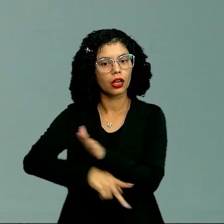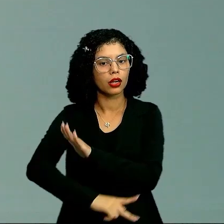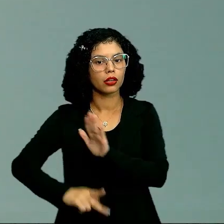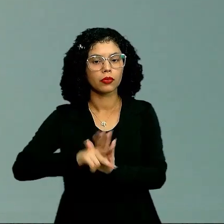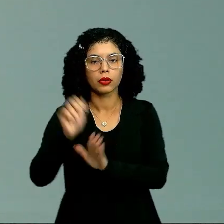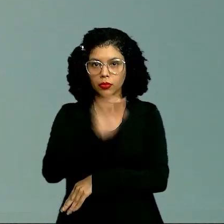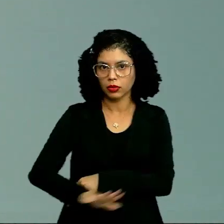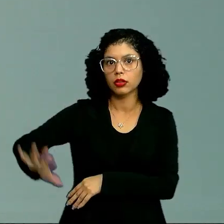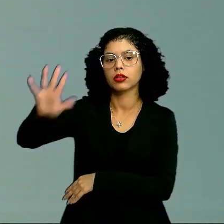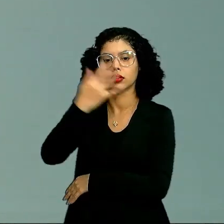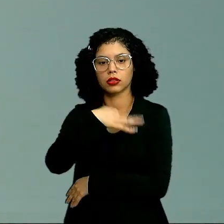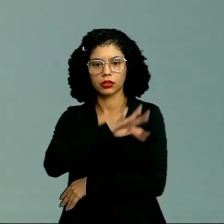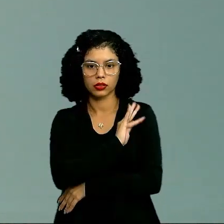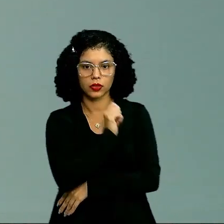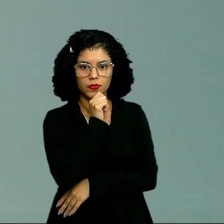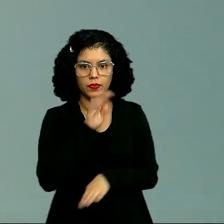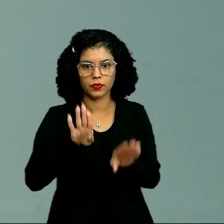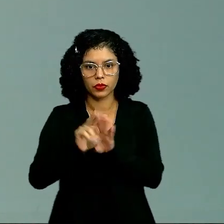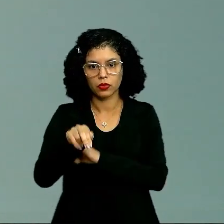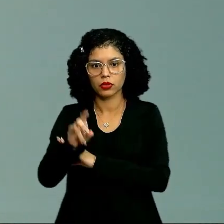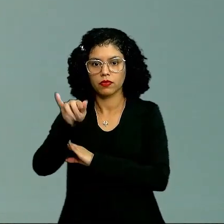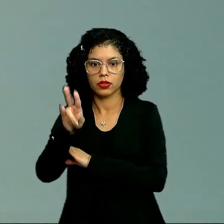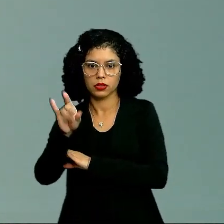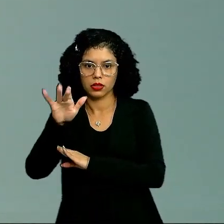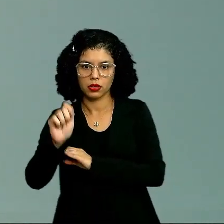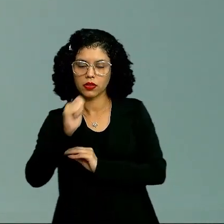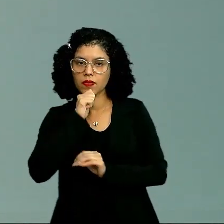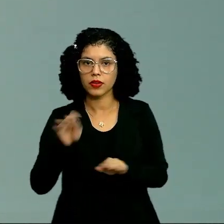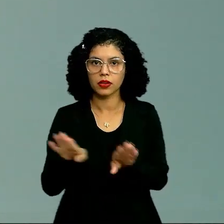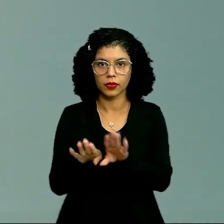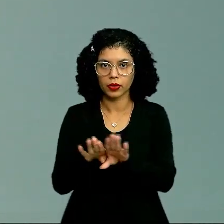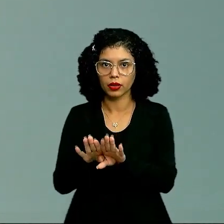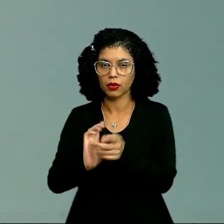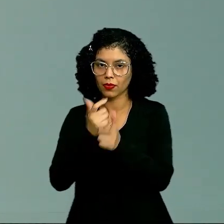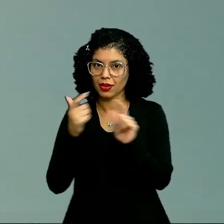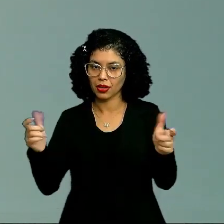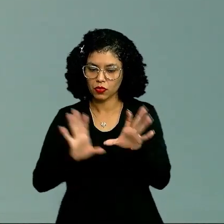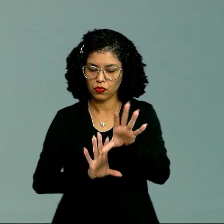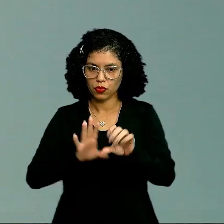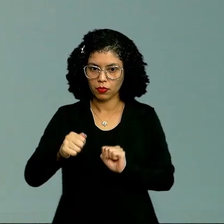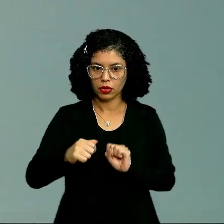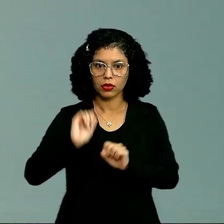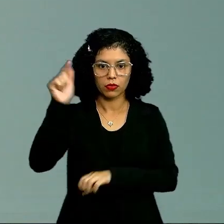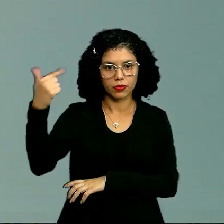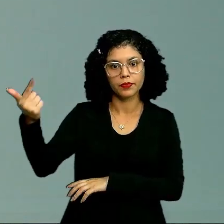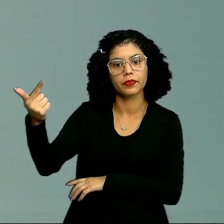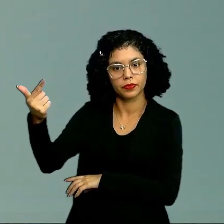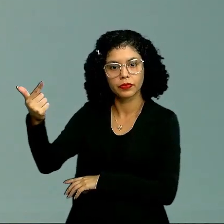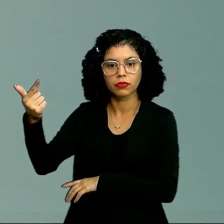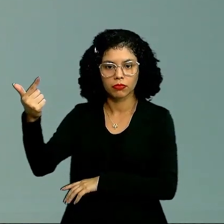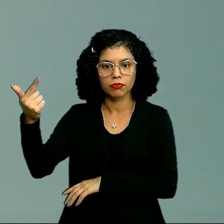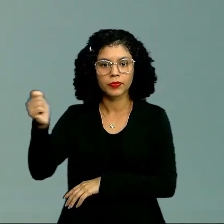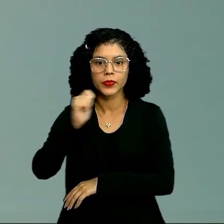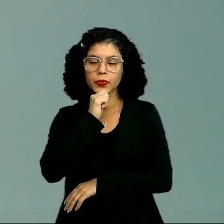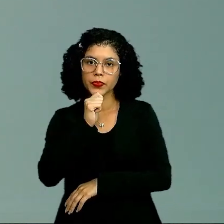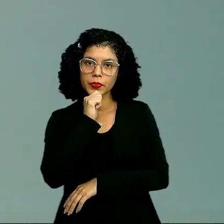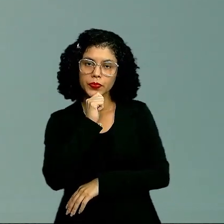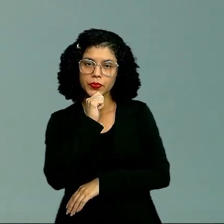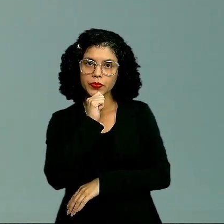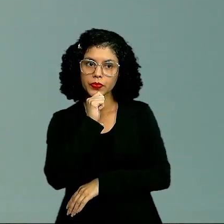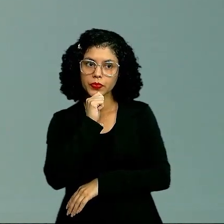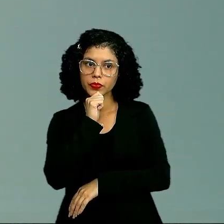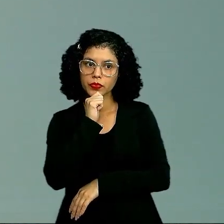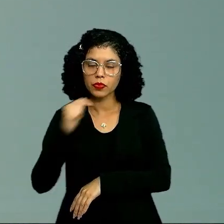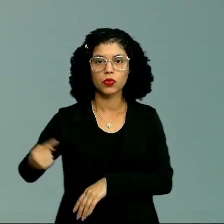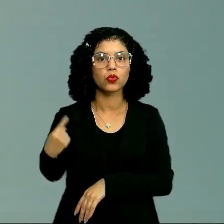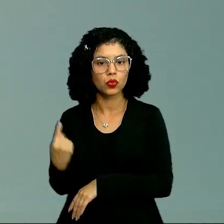da universidade, então esses escritores, eles estão em uma formação ali, e aí eles estão em